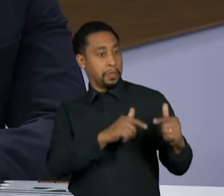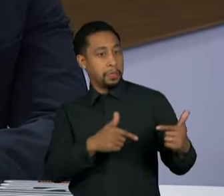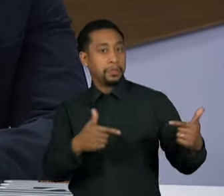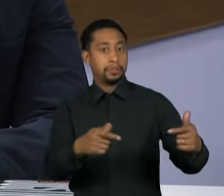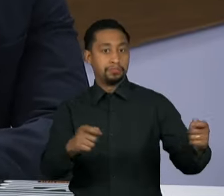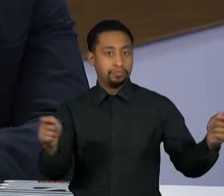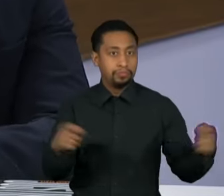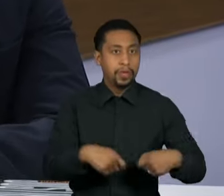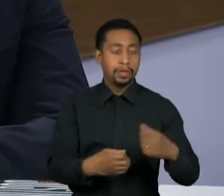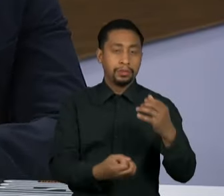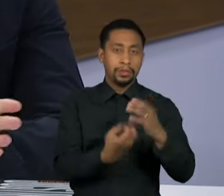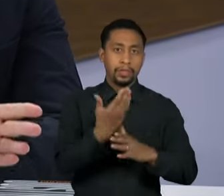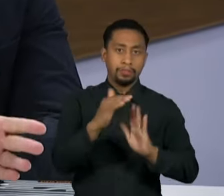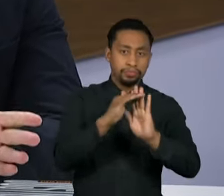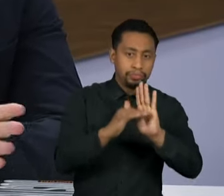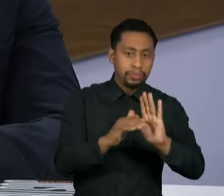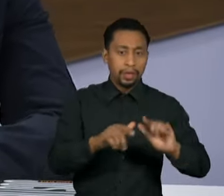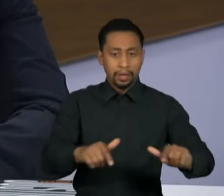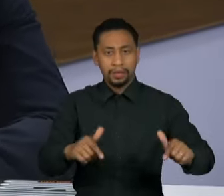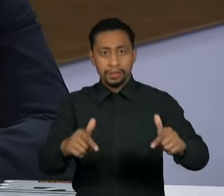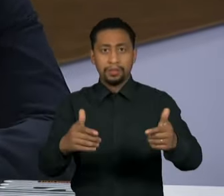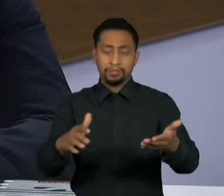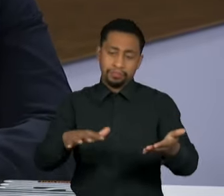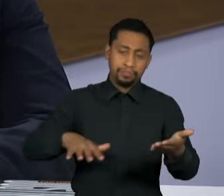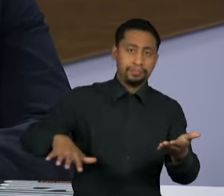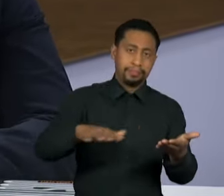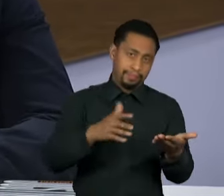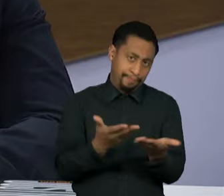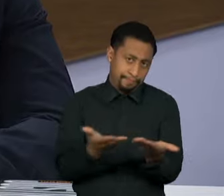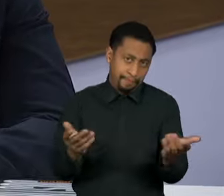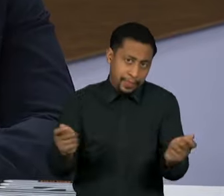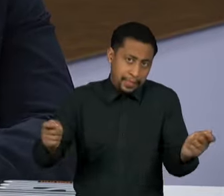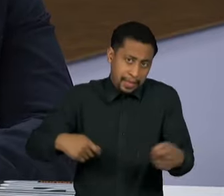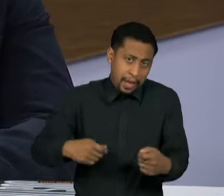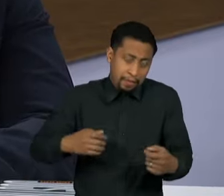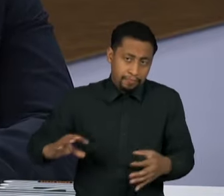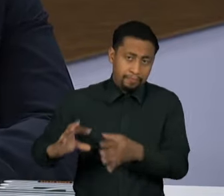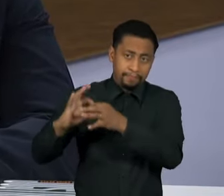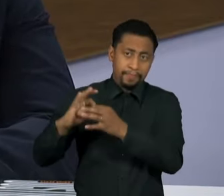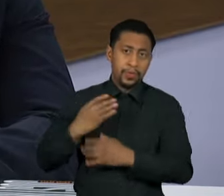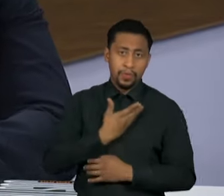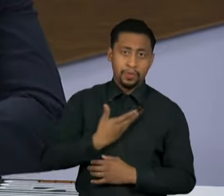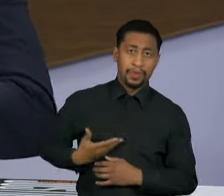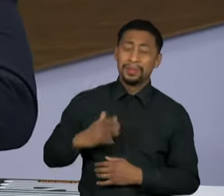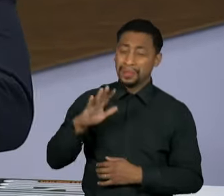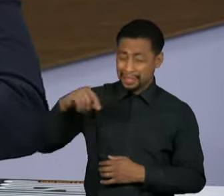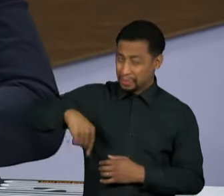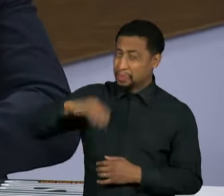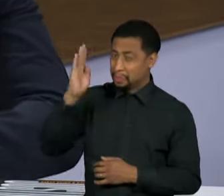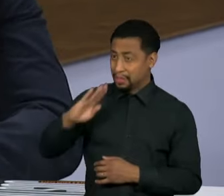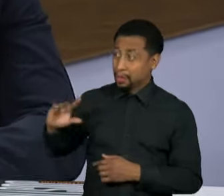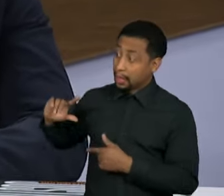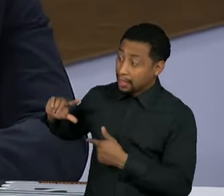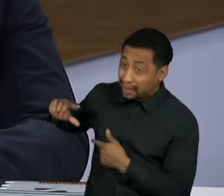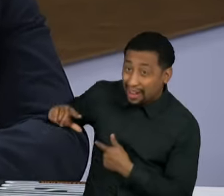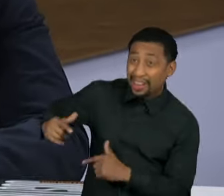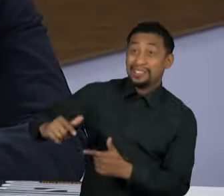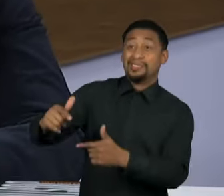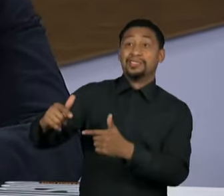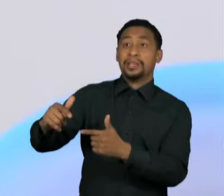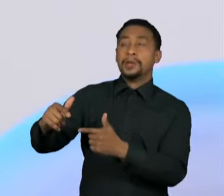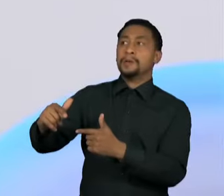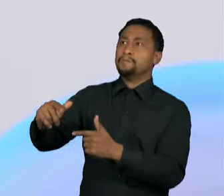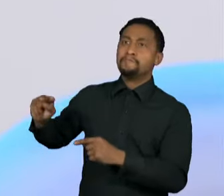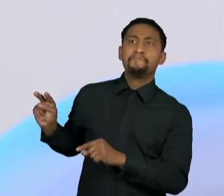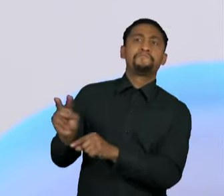em formular políticas, em determinar os rumos do governo. Right. O Brasil não tem uma tradição republicana nesse sentido muito